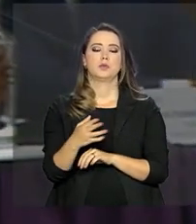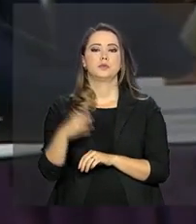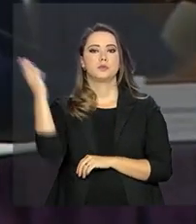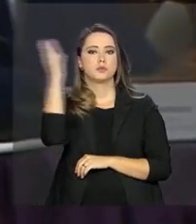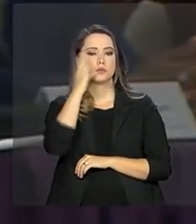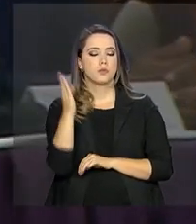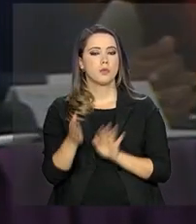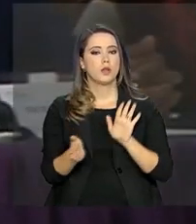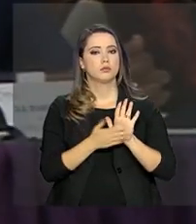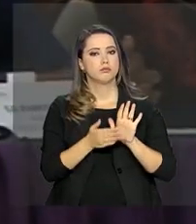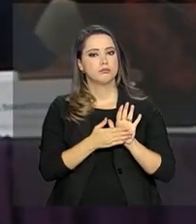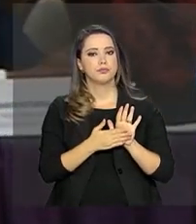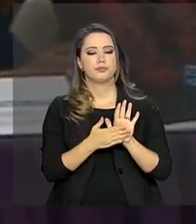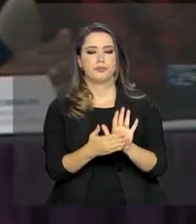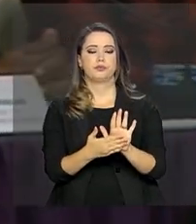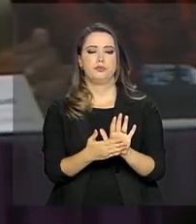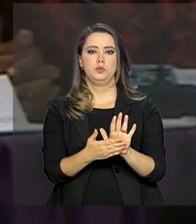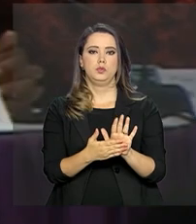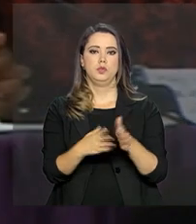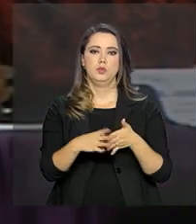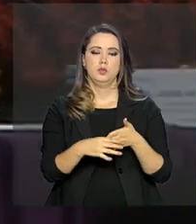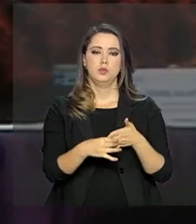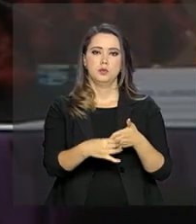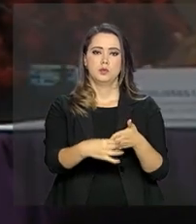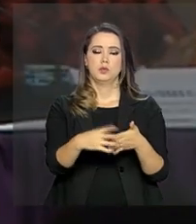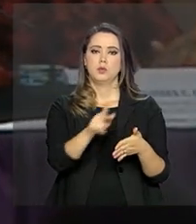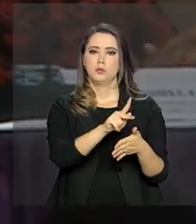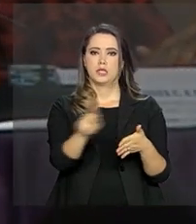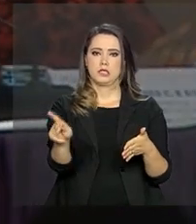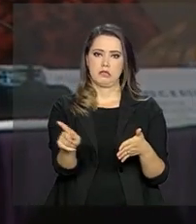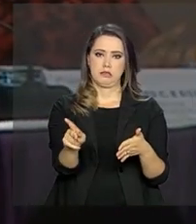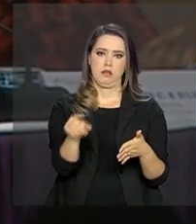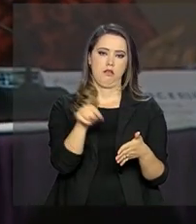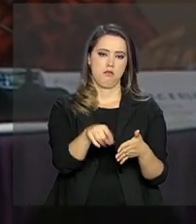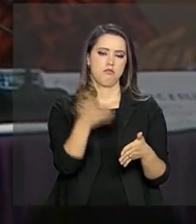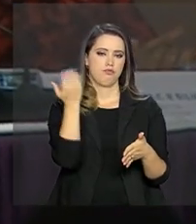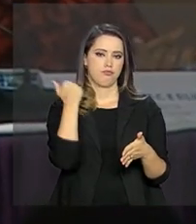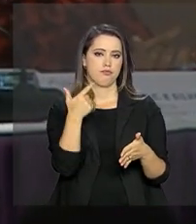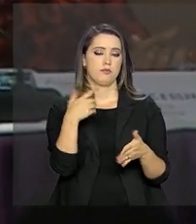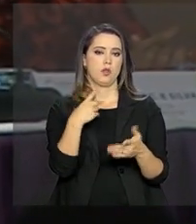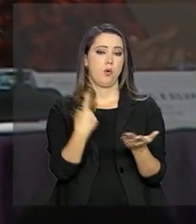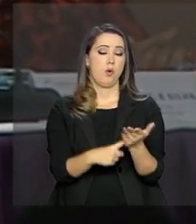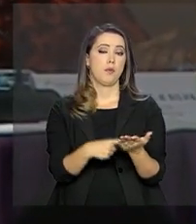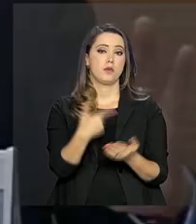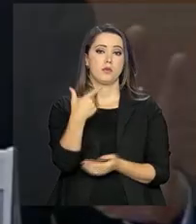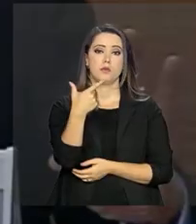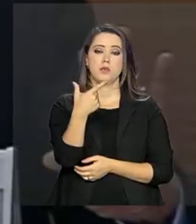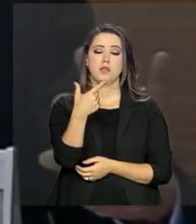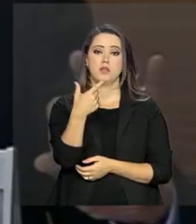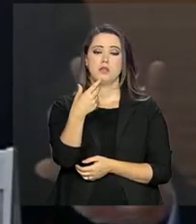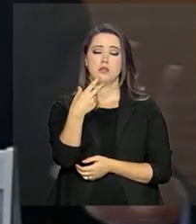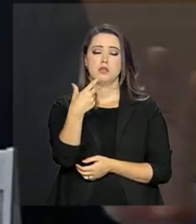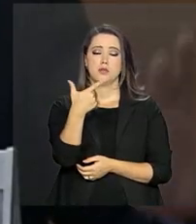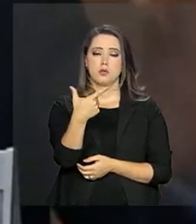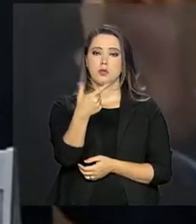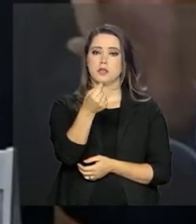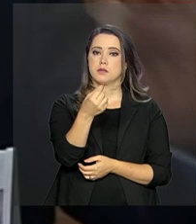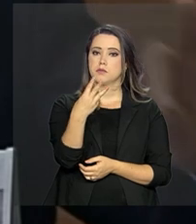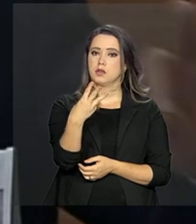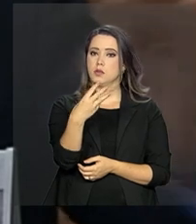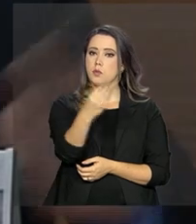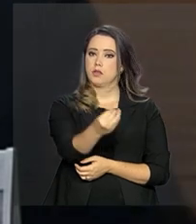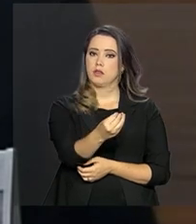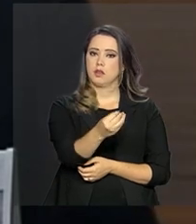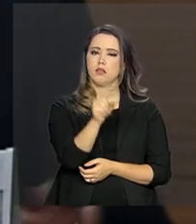como eixo de sua presidência a agenda 2030 qual foi o objetivo que foi a